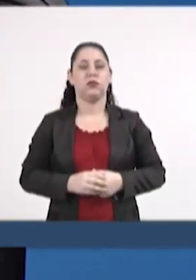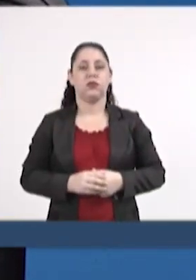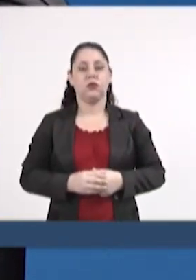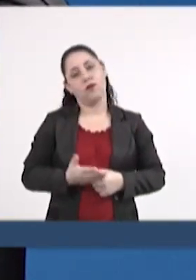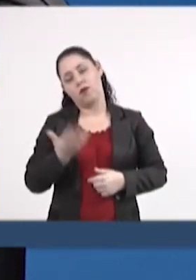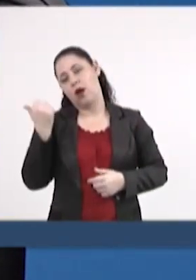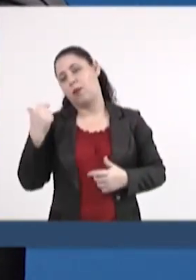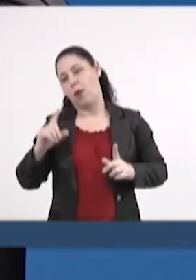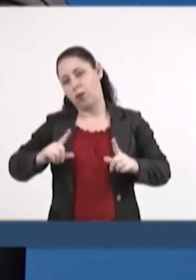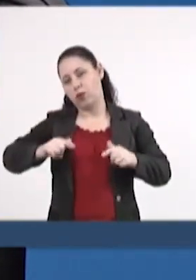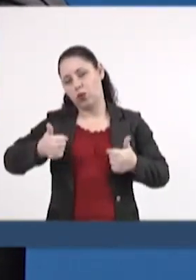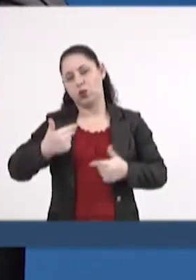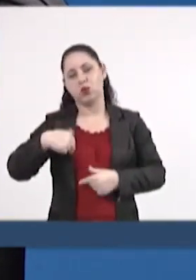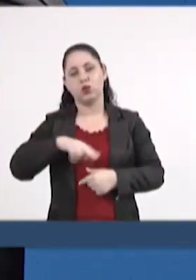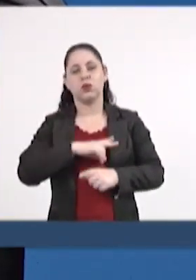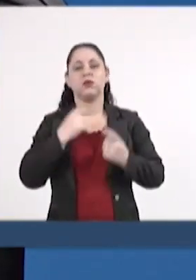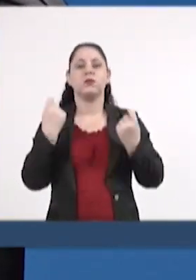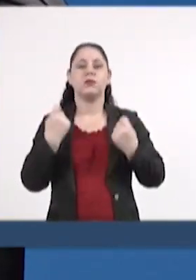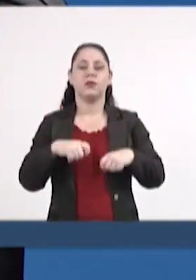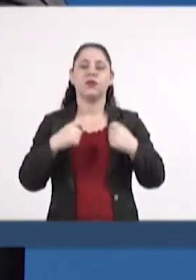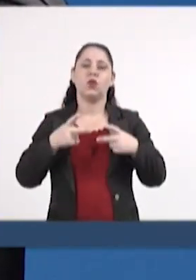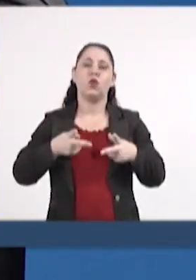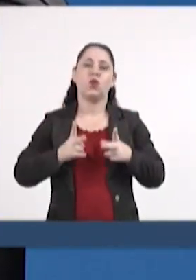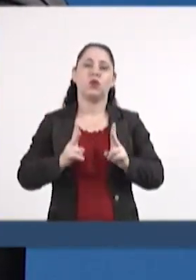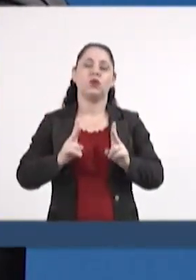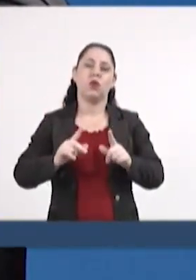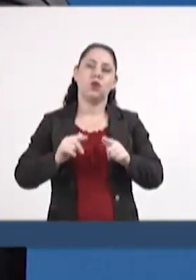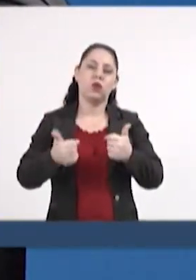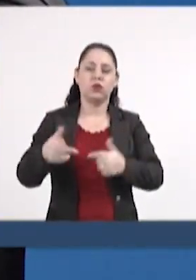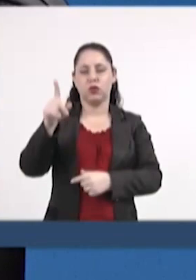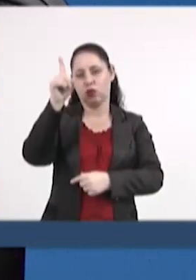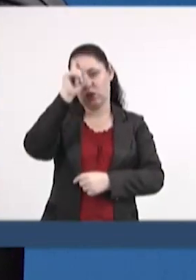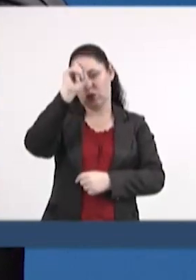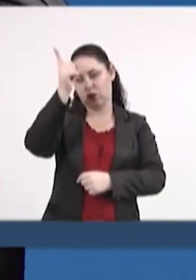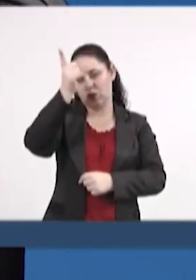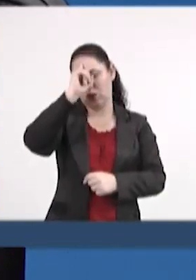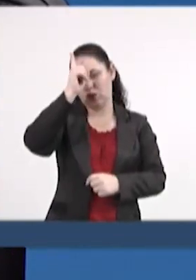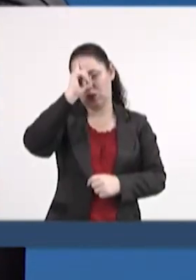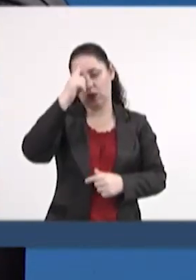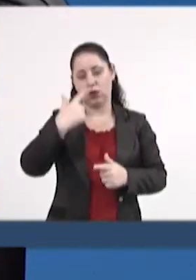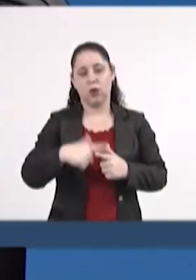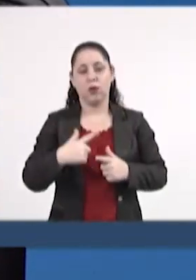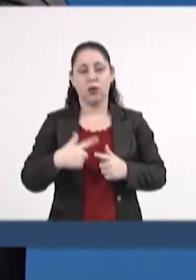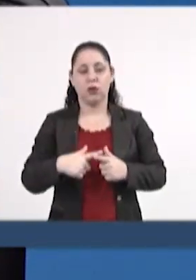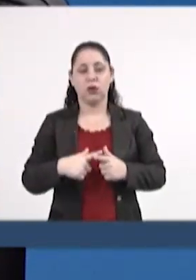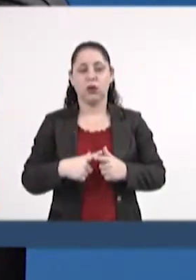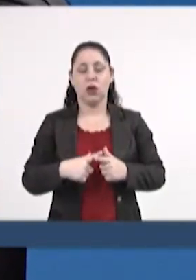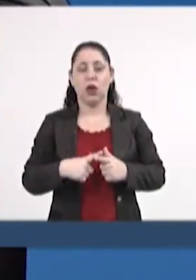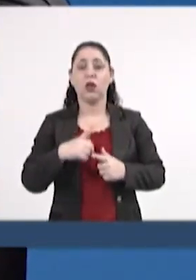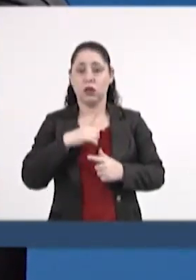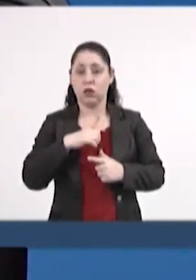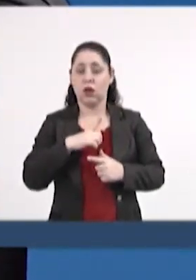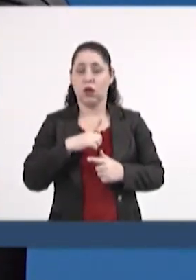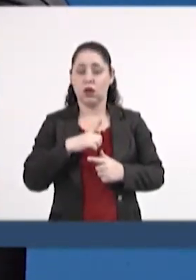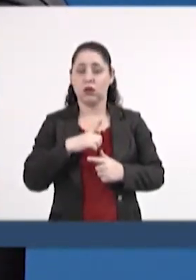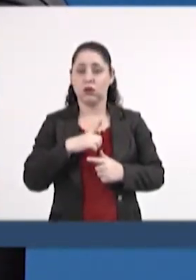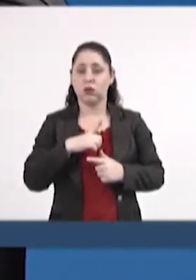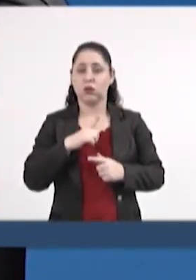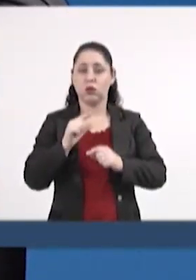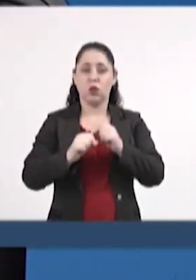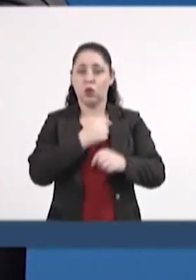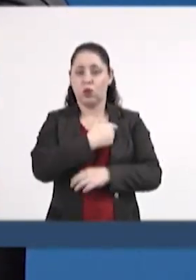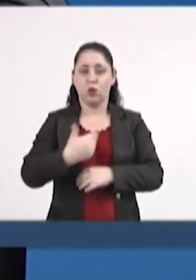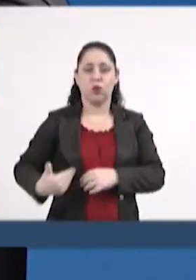Vambora para a luta, que a gente precisa continuar lutando todos os dias, porque mesmo a gente tendo